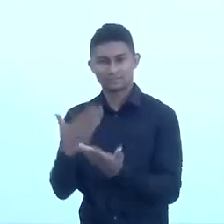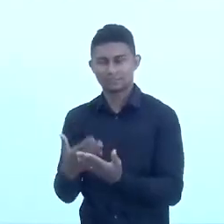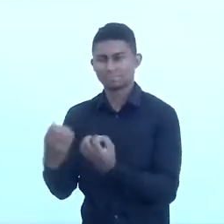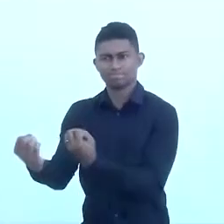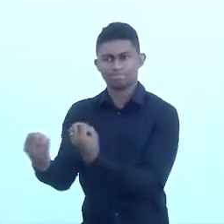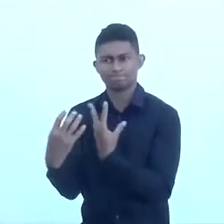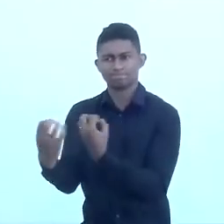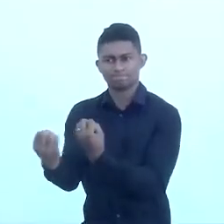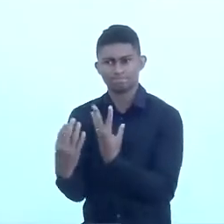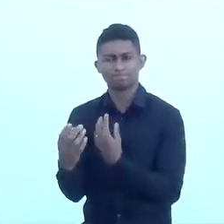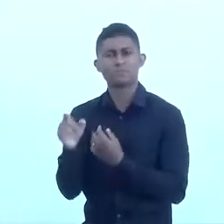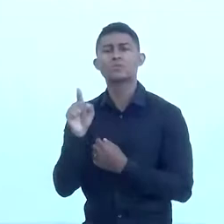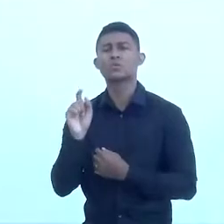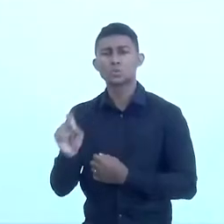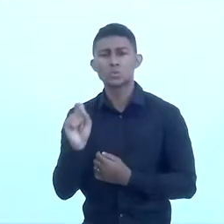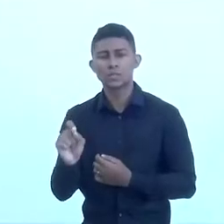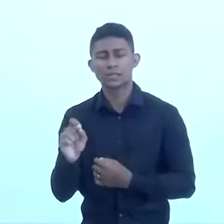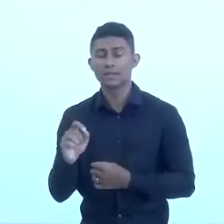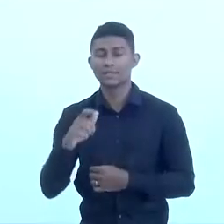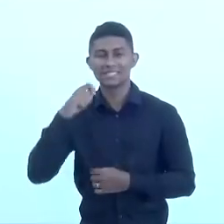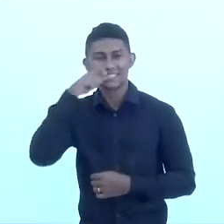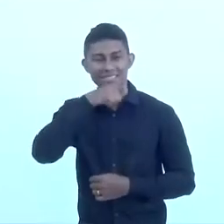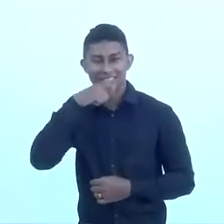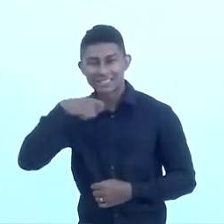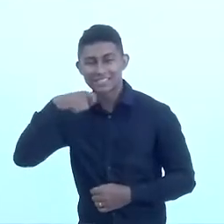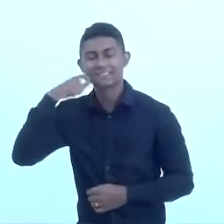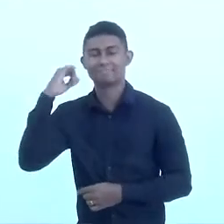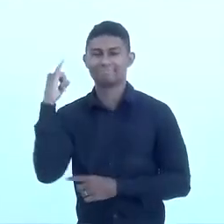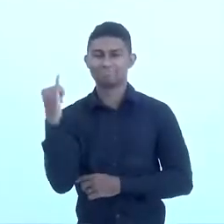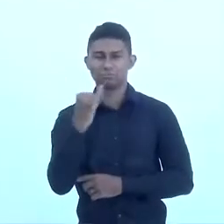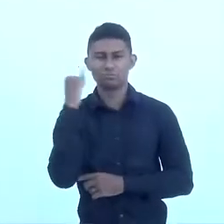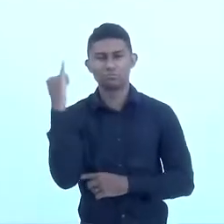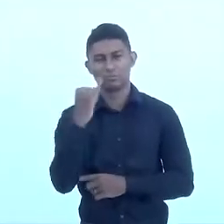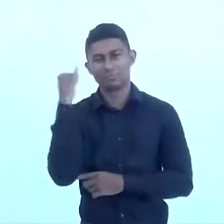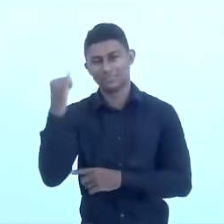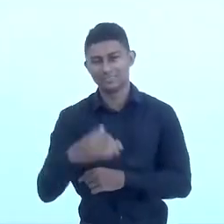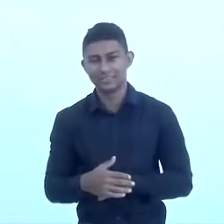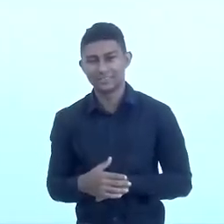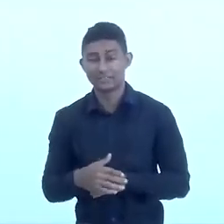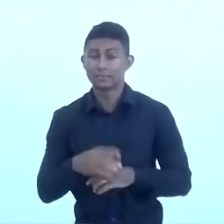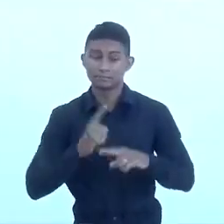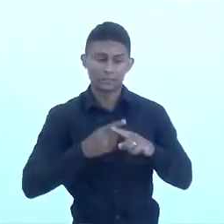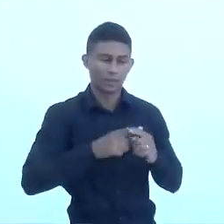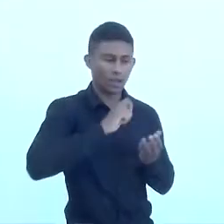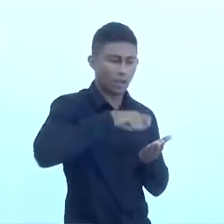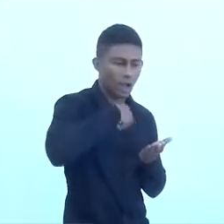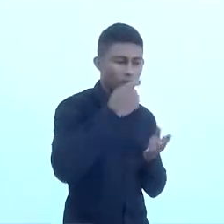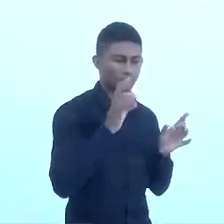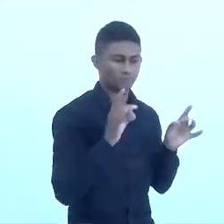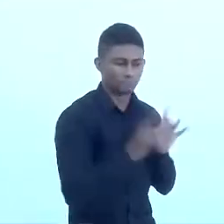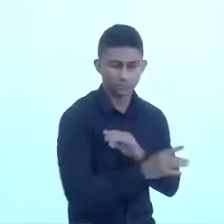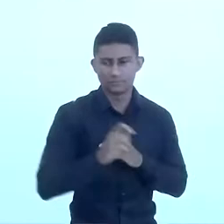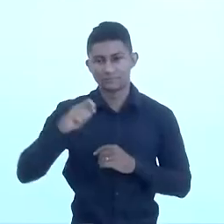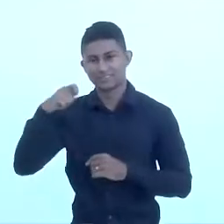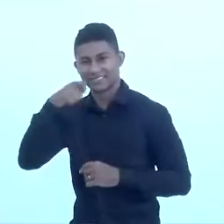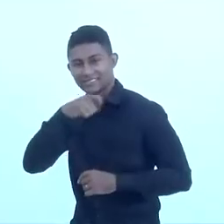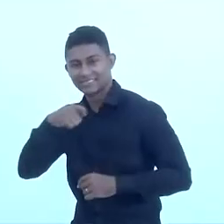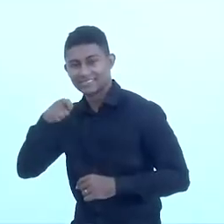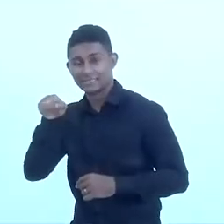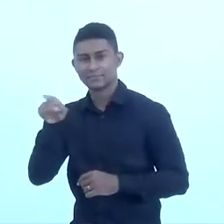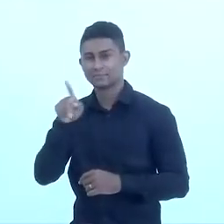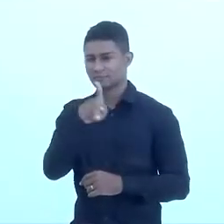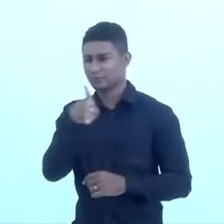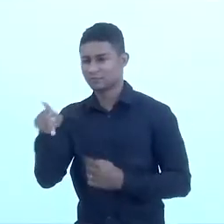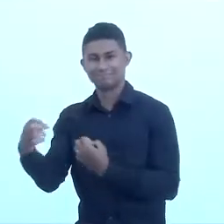foi incutido na minha cabeça naquela escola a importância de escovar os dentes após cada refeição. Então, o